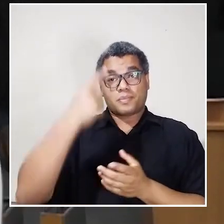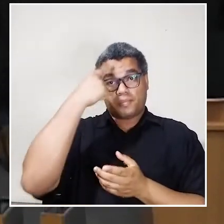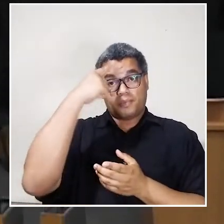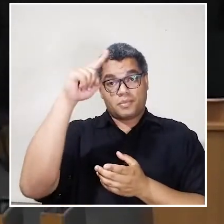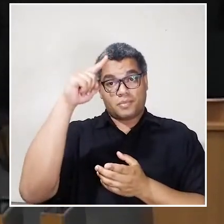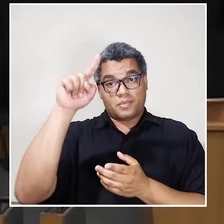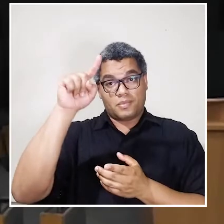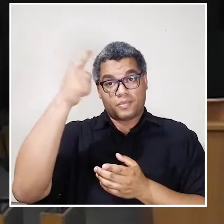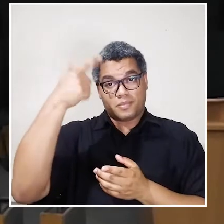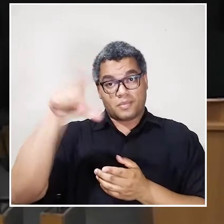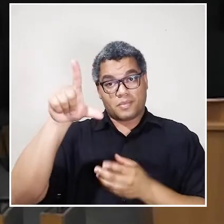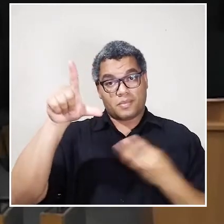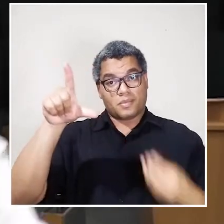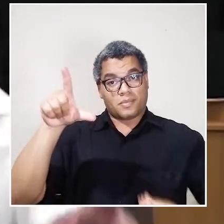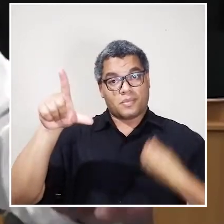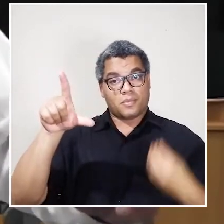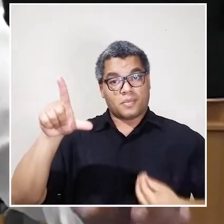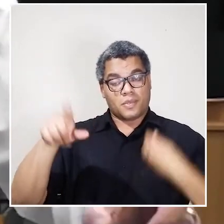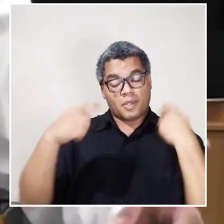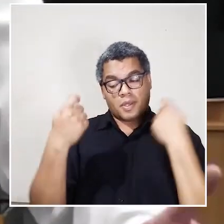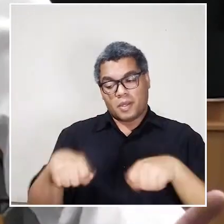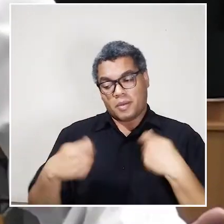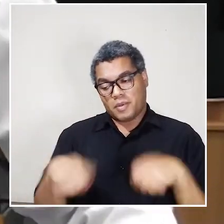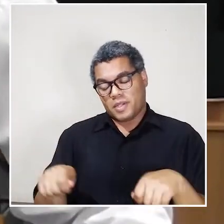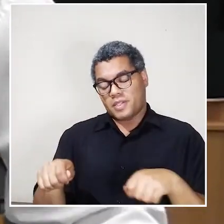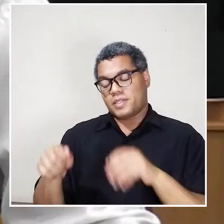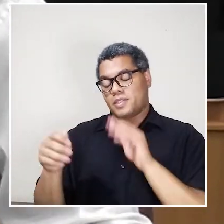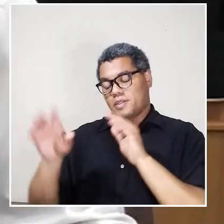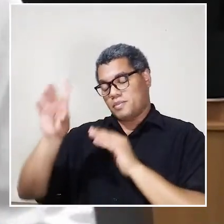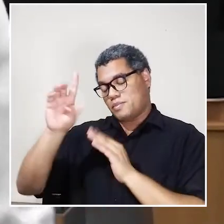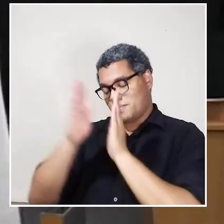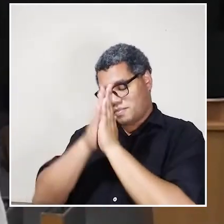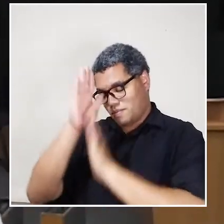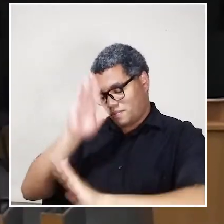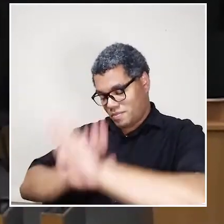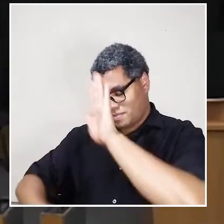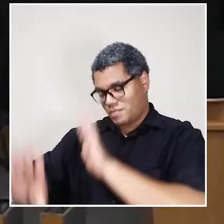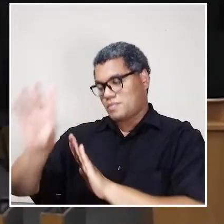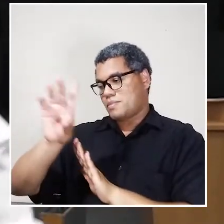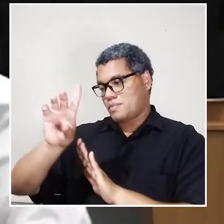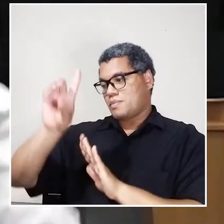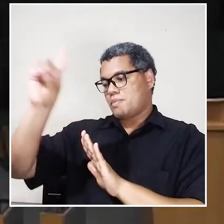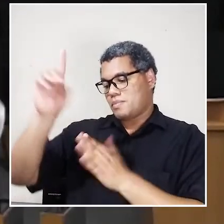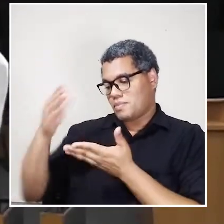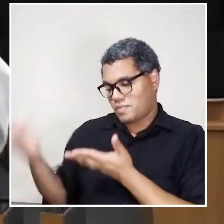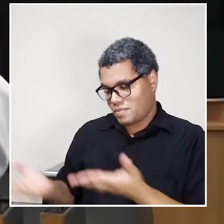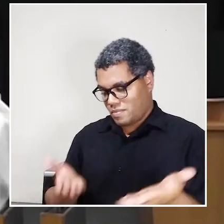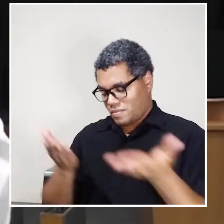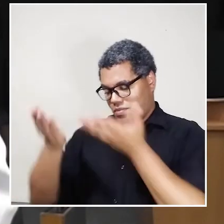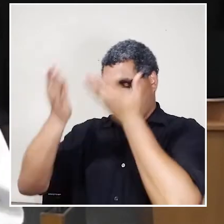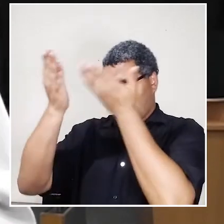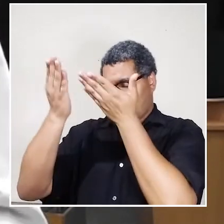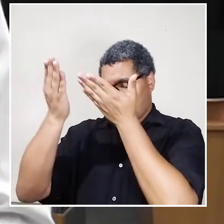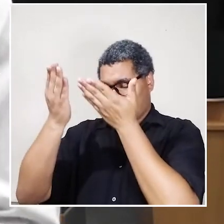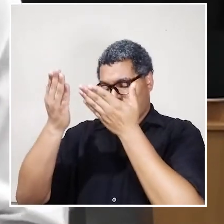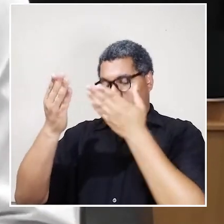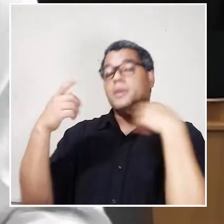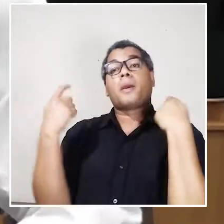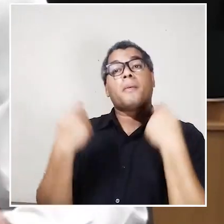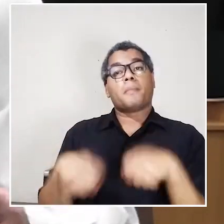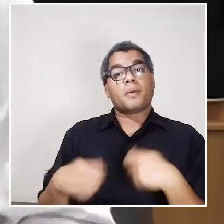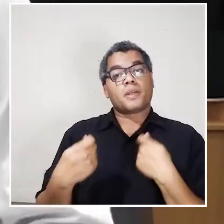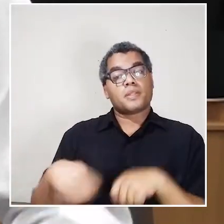Na reinvenção da vida, precisamos desenvolver elevada adoração ao Senhor. Na reinvenção da vida, precisamos